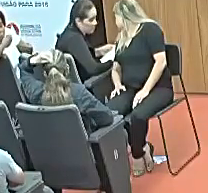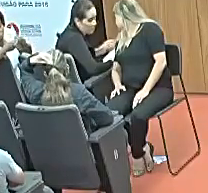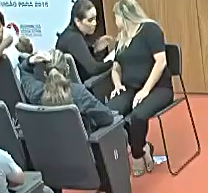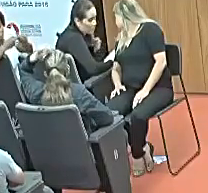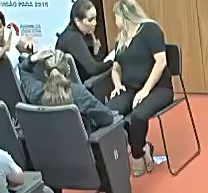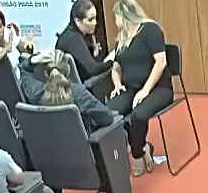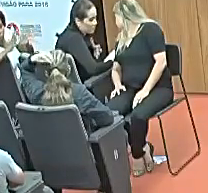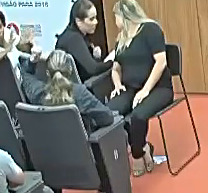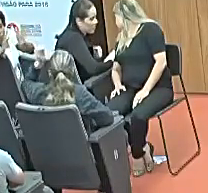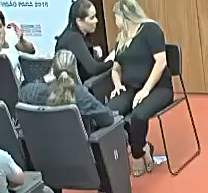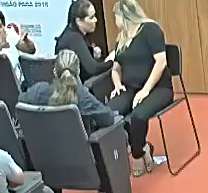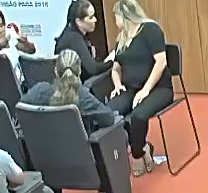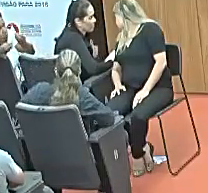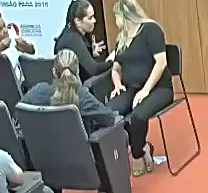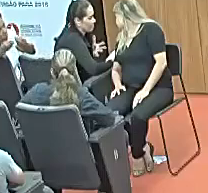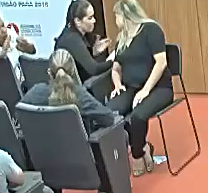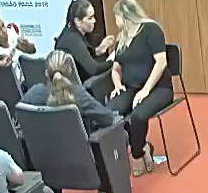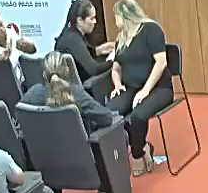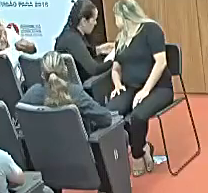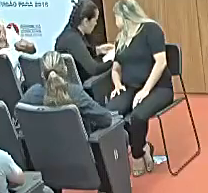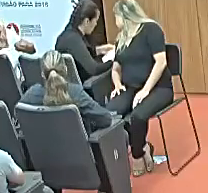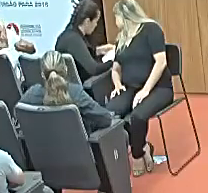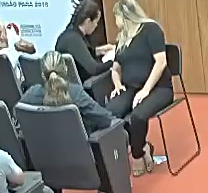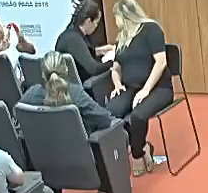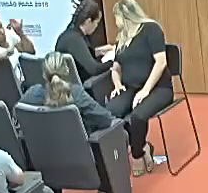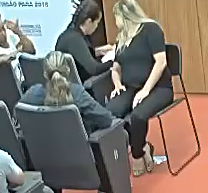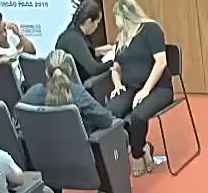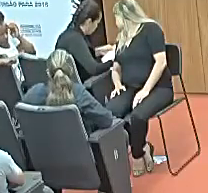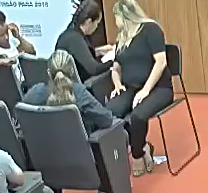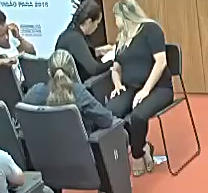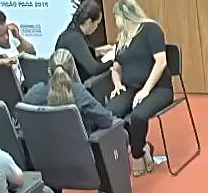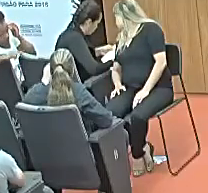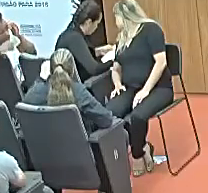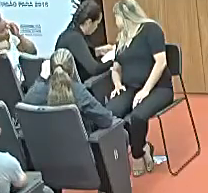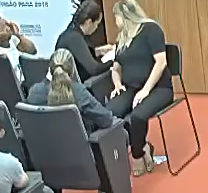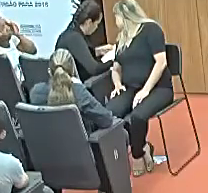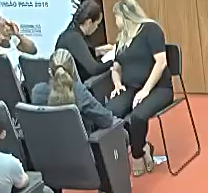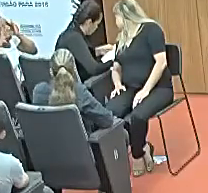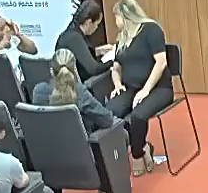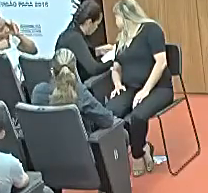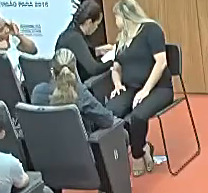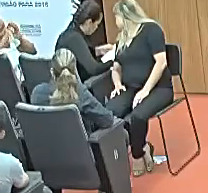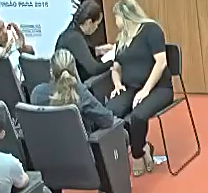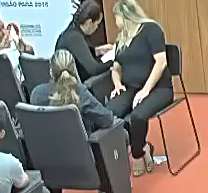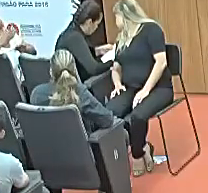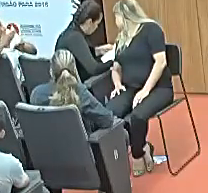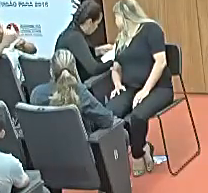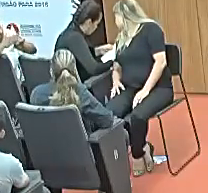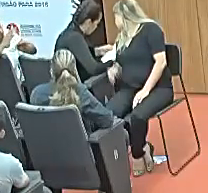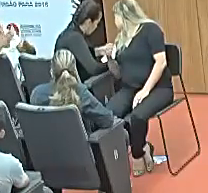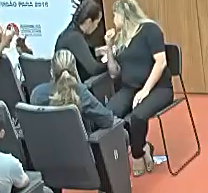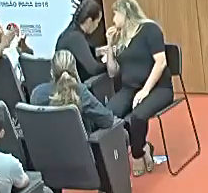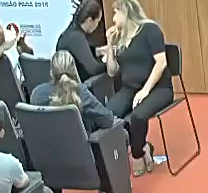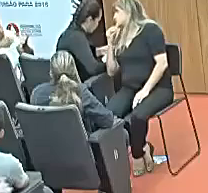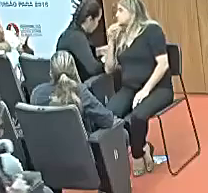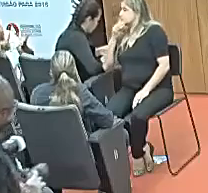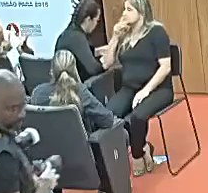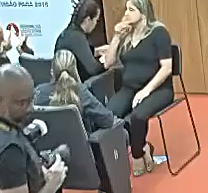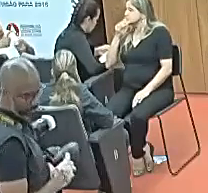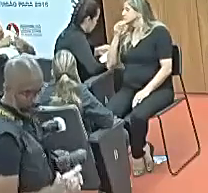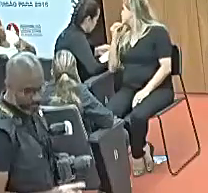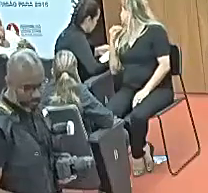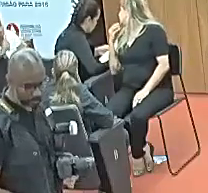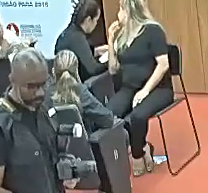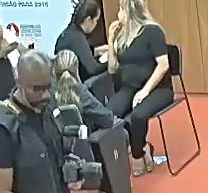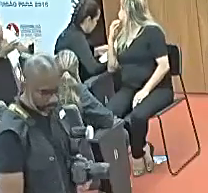do programa para reafirmação do direito à educação puc e gratuita aí que eu vou fazer só uma consideração que a